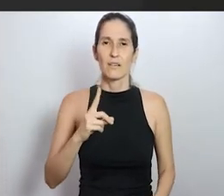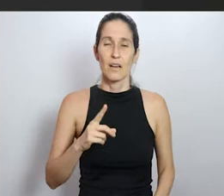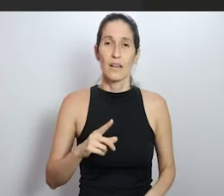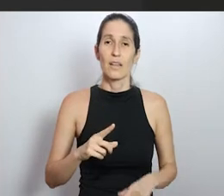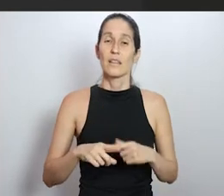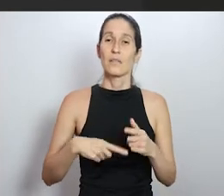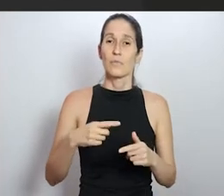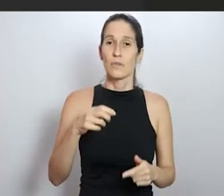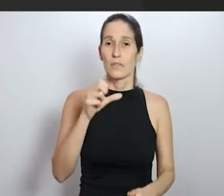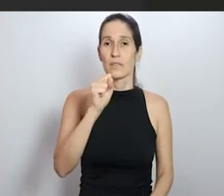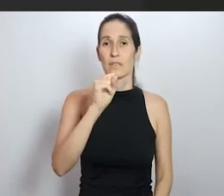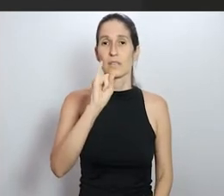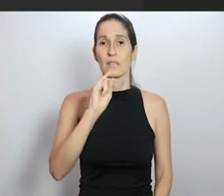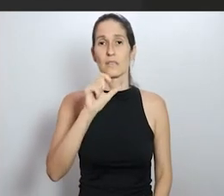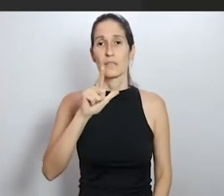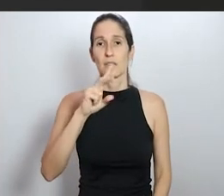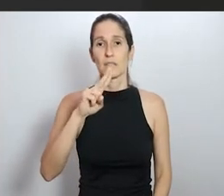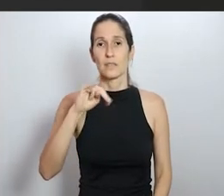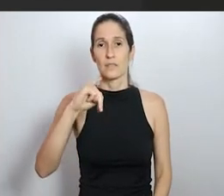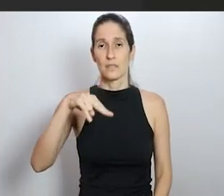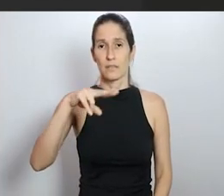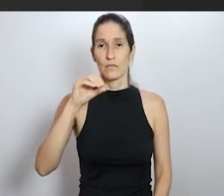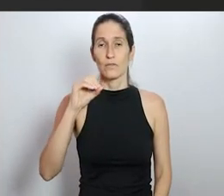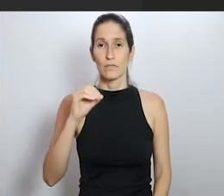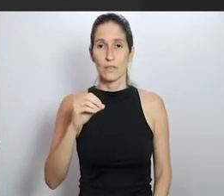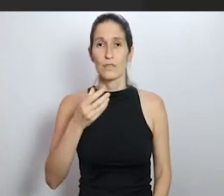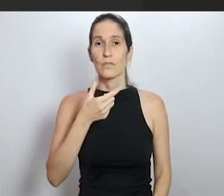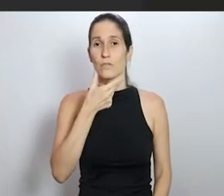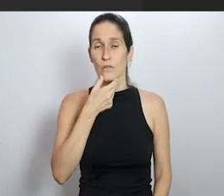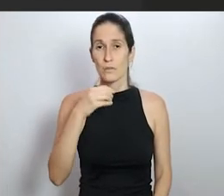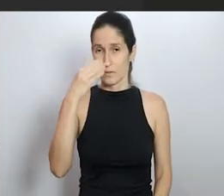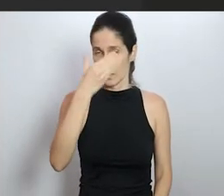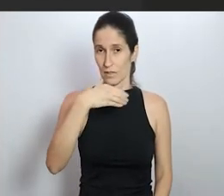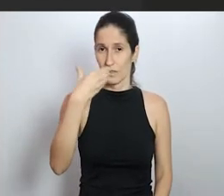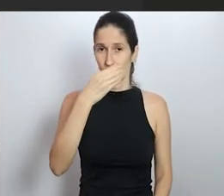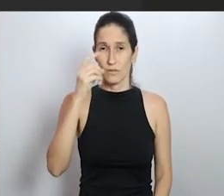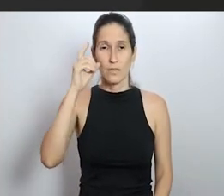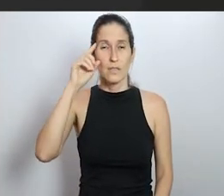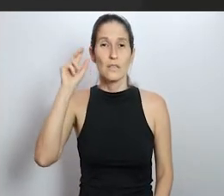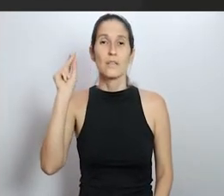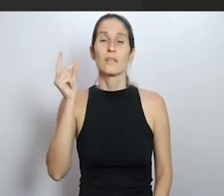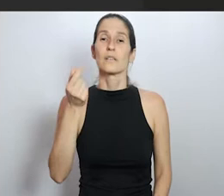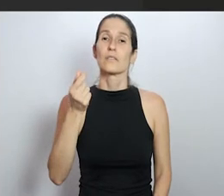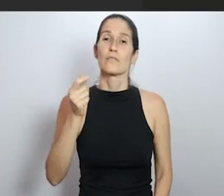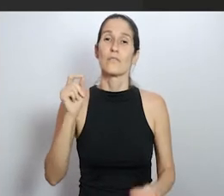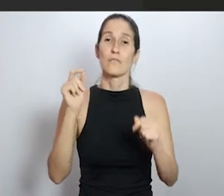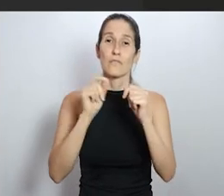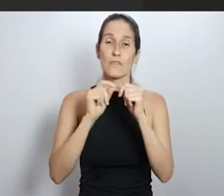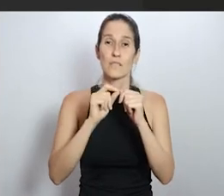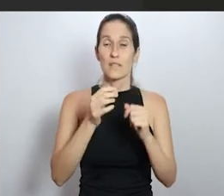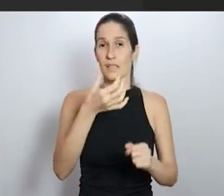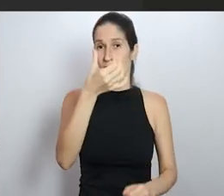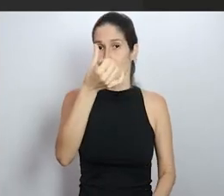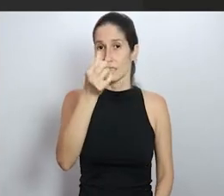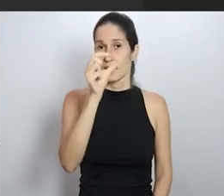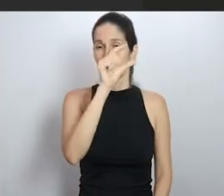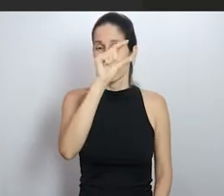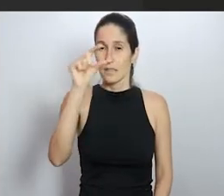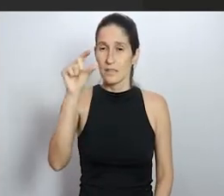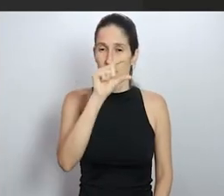a partir de Silvino Pirauá de Lima, um cantador que criou isso, de você